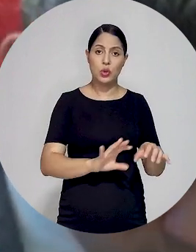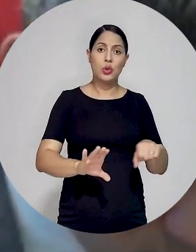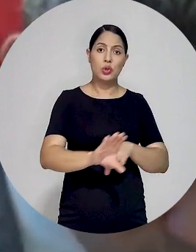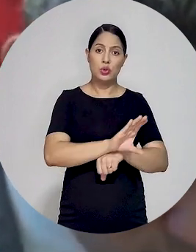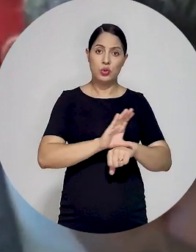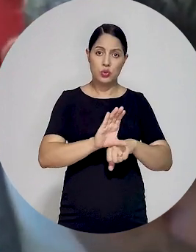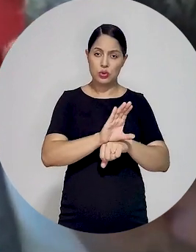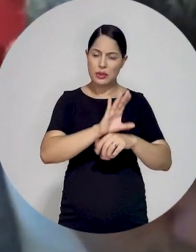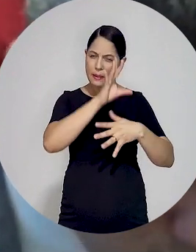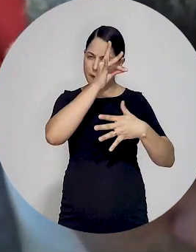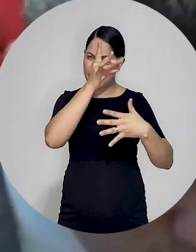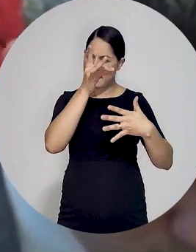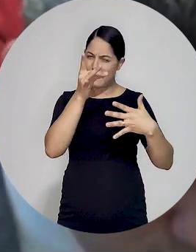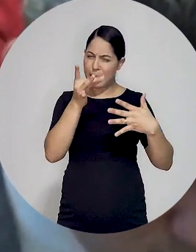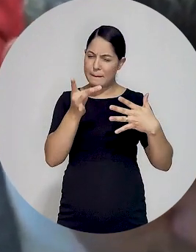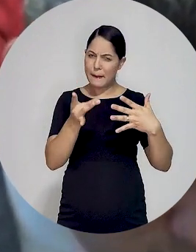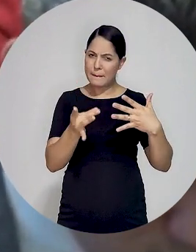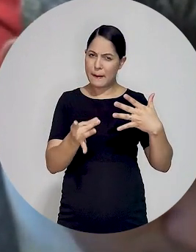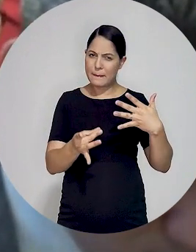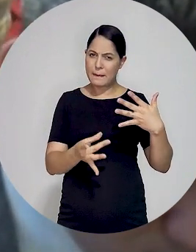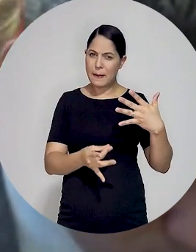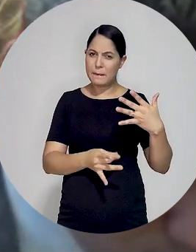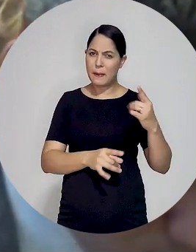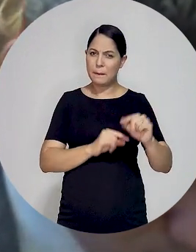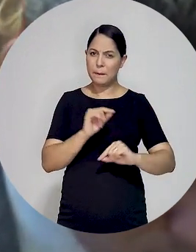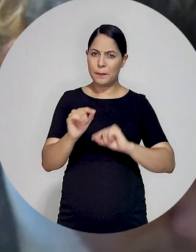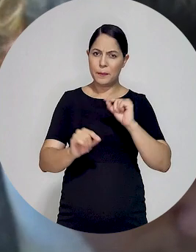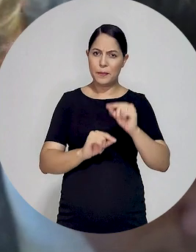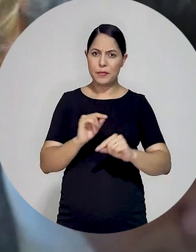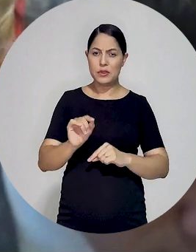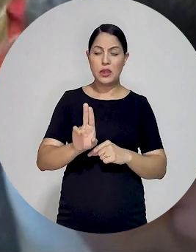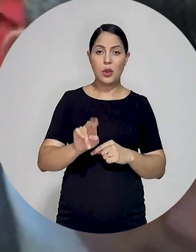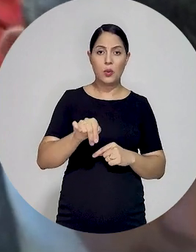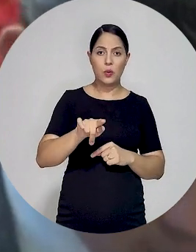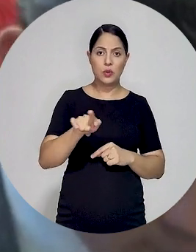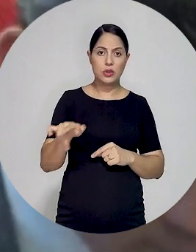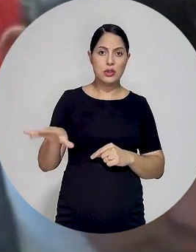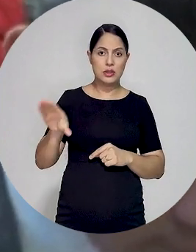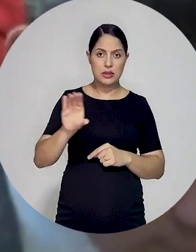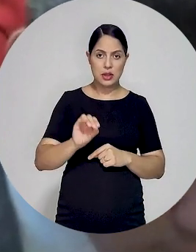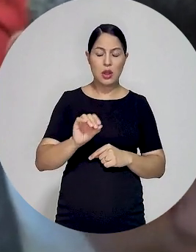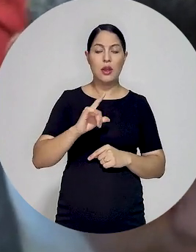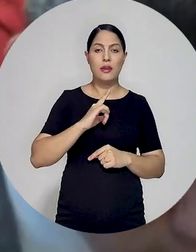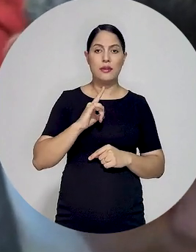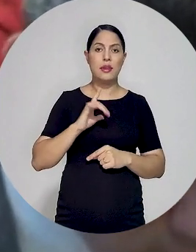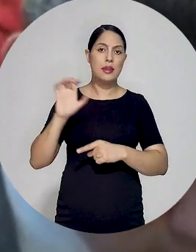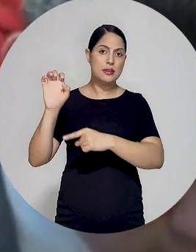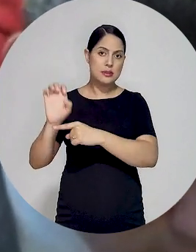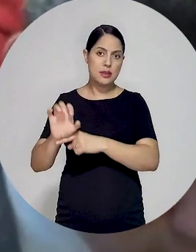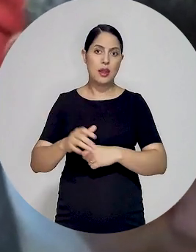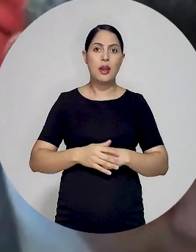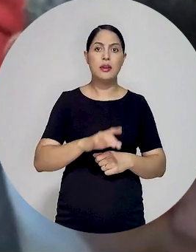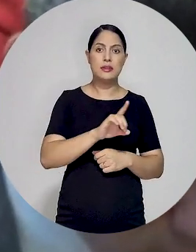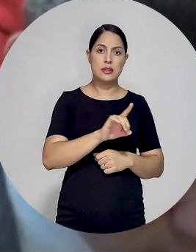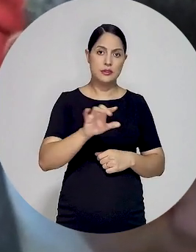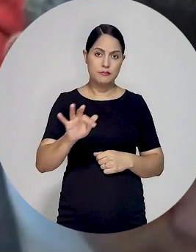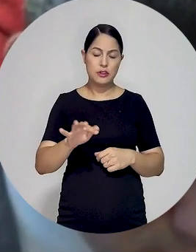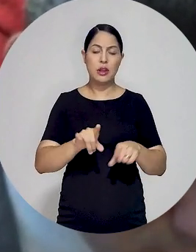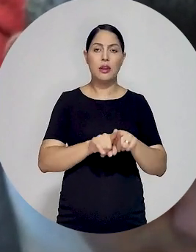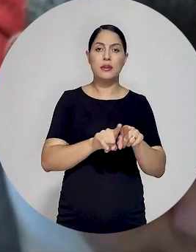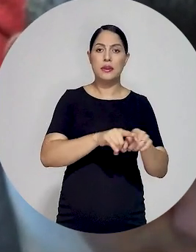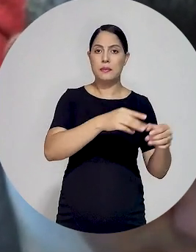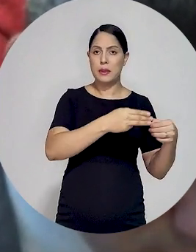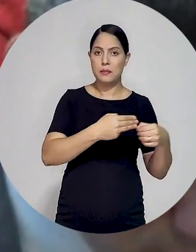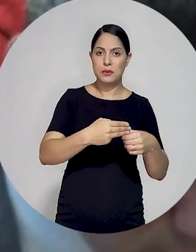acerca da inconstitucionalidade dos dispositivos que preconizavam esta interferência da União na competência de Estados, Distrito Federal